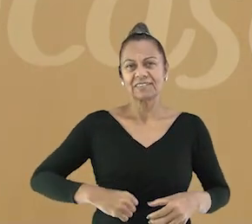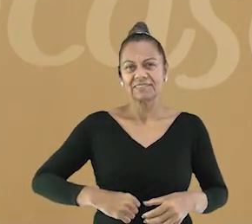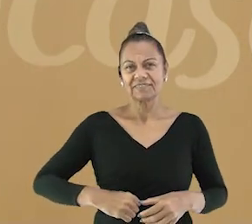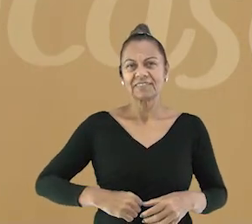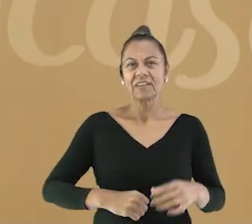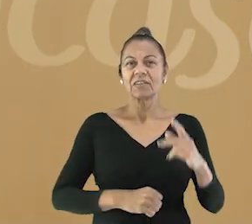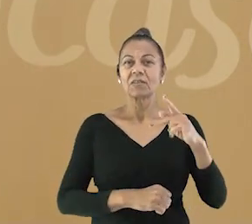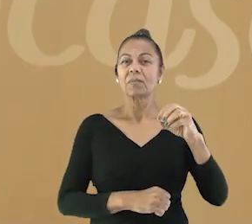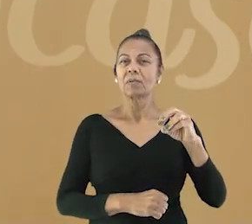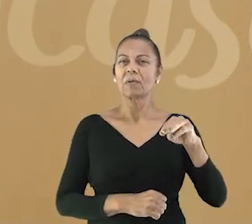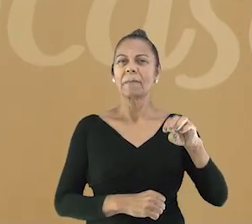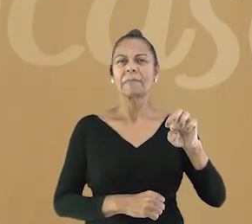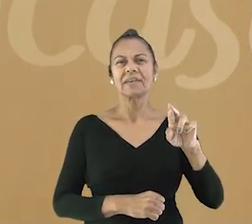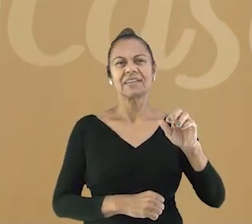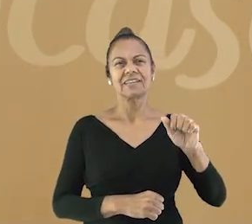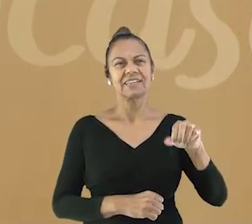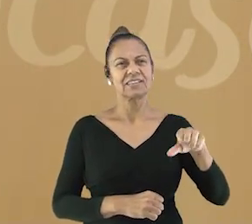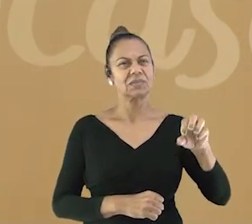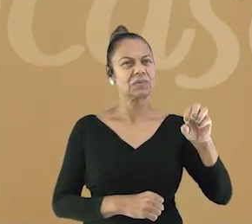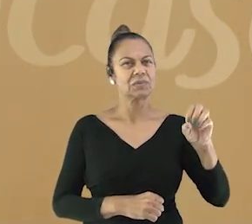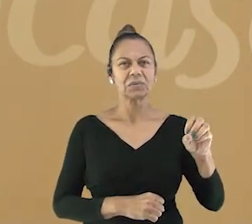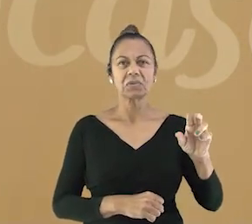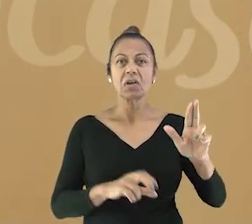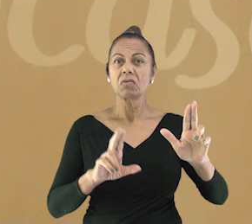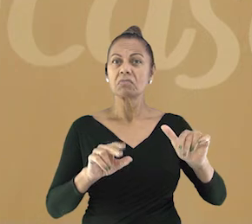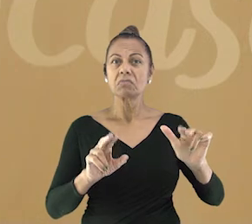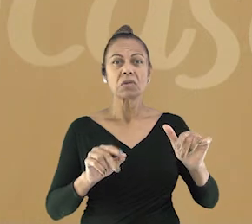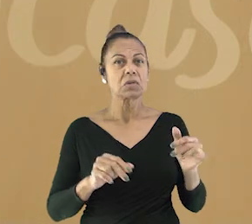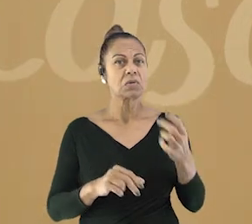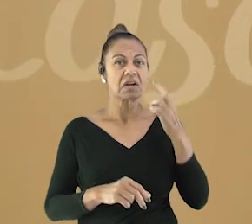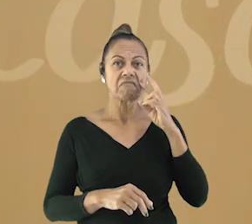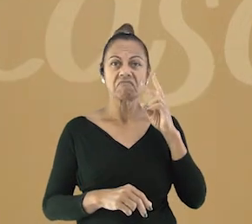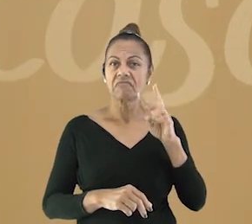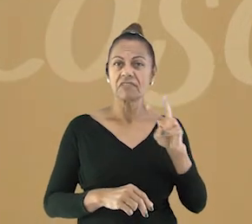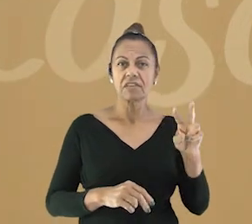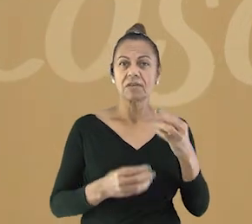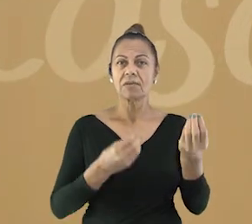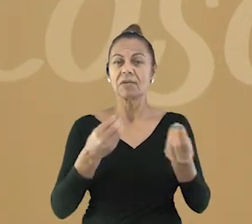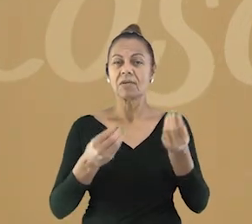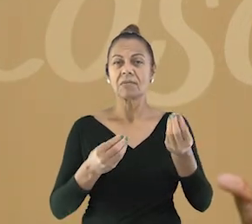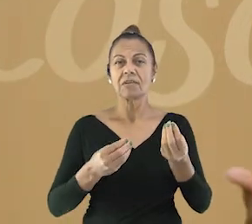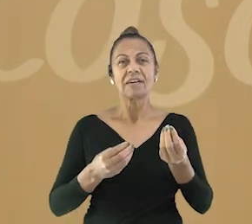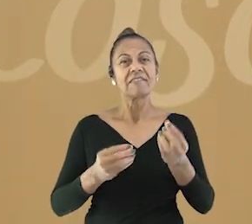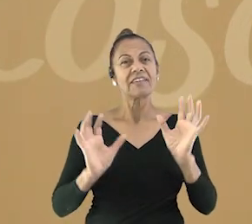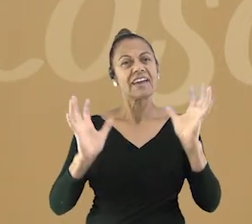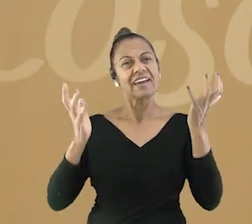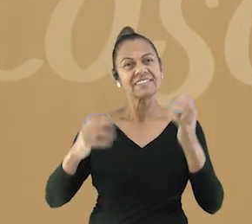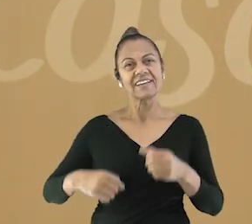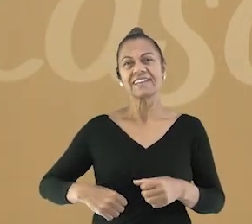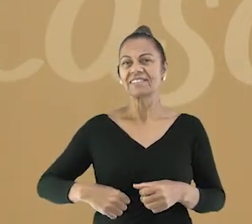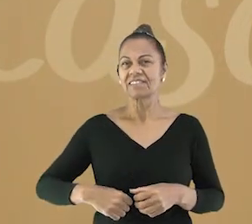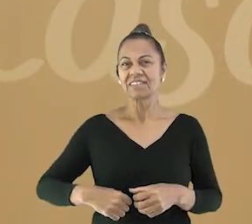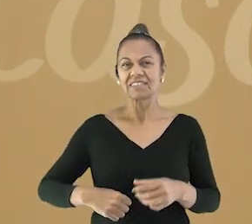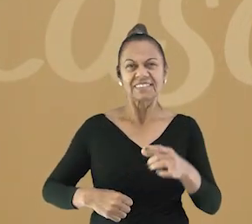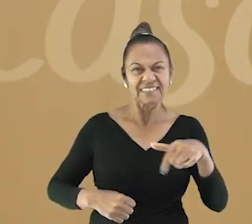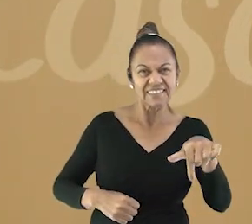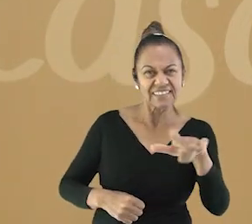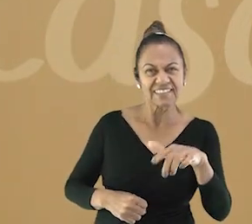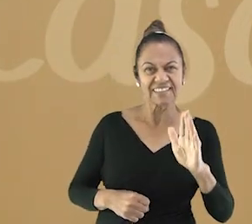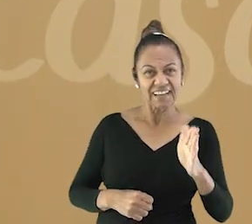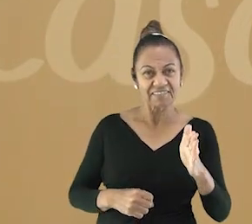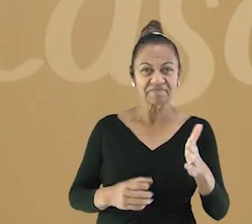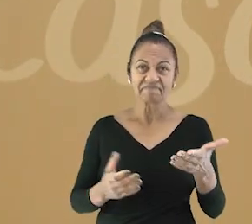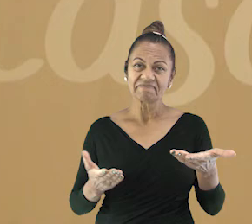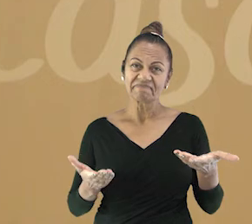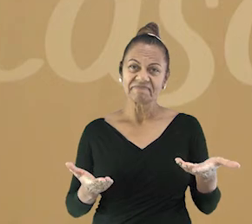nunca tinha visto aquela forma de celebrar um casamento. E vocês? Bom, a nossa aula está chegando ao fim. Não se